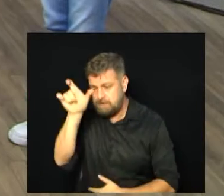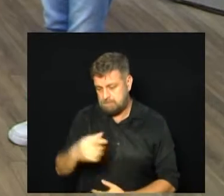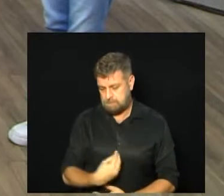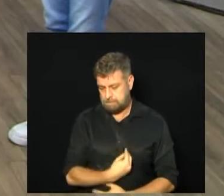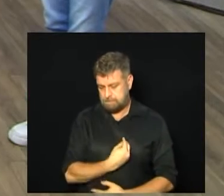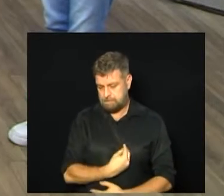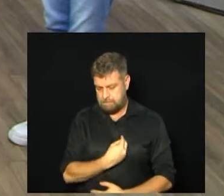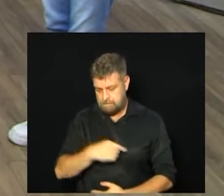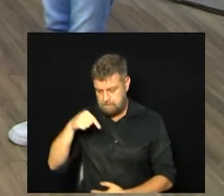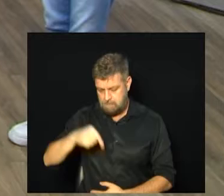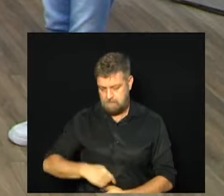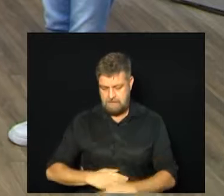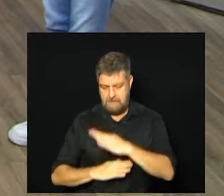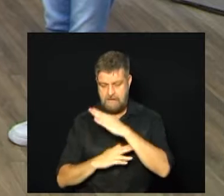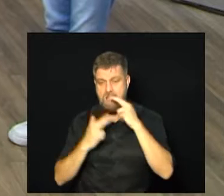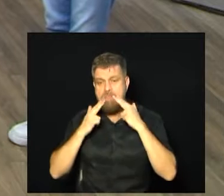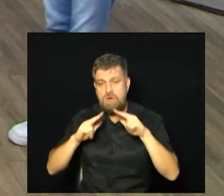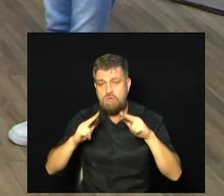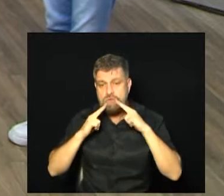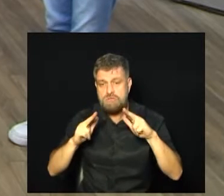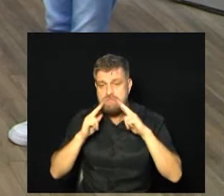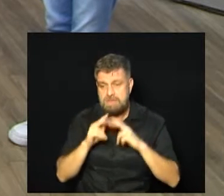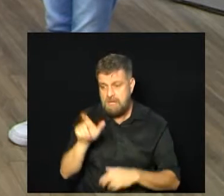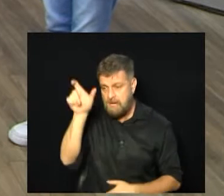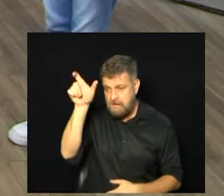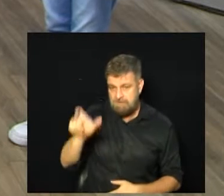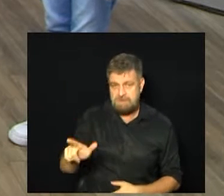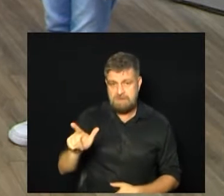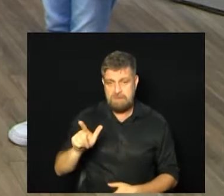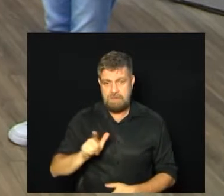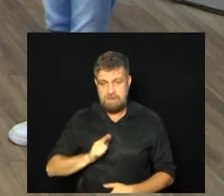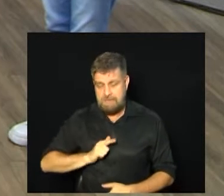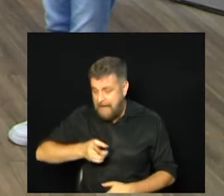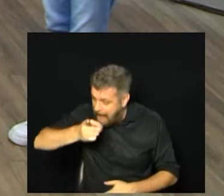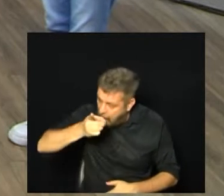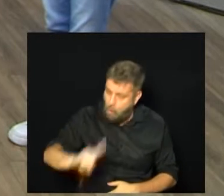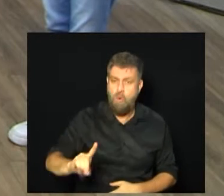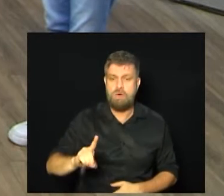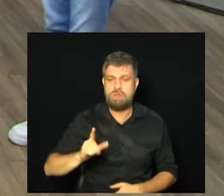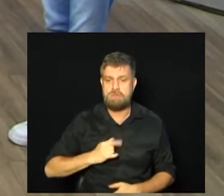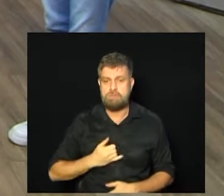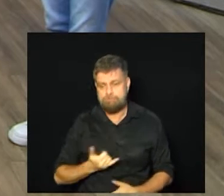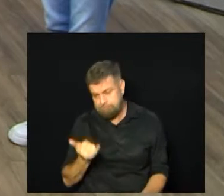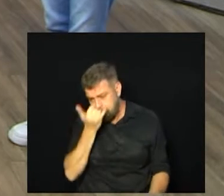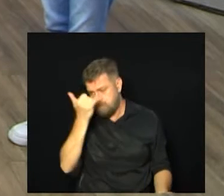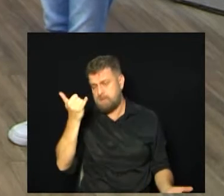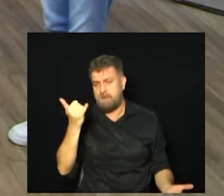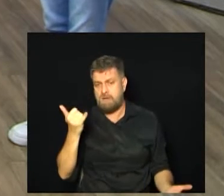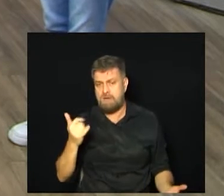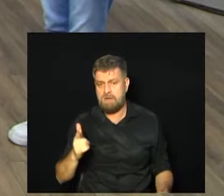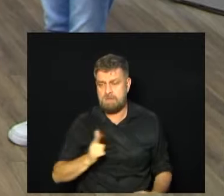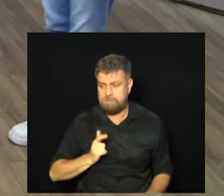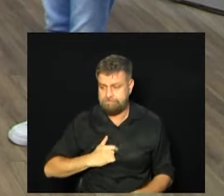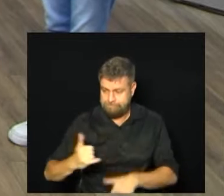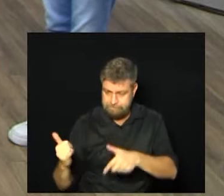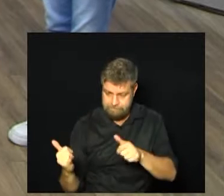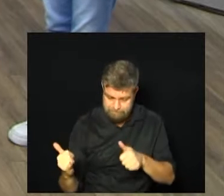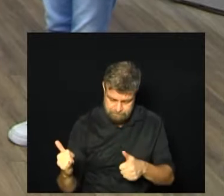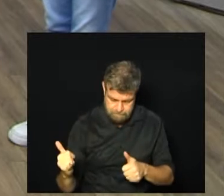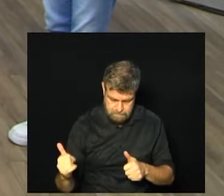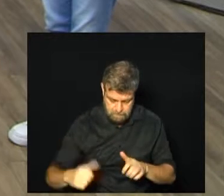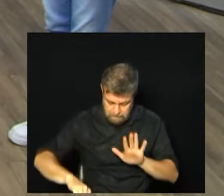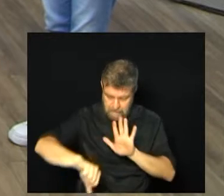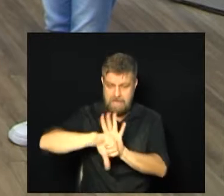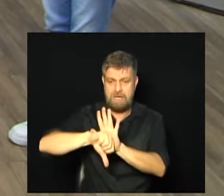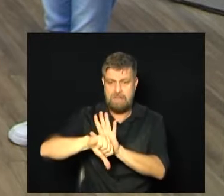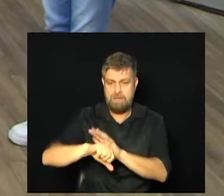participação aqui no Câmara Notícia, que você tenha passado pela última vez por esta situação, por este crime que foi cometido,